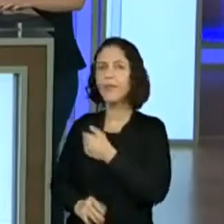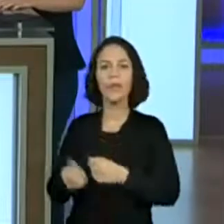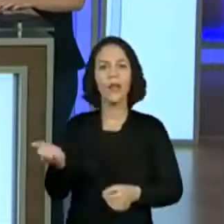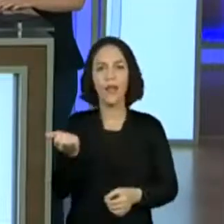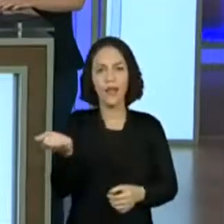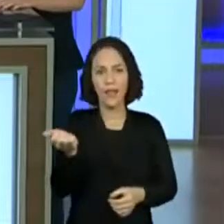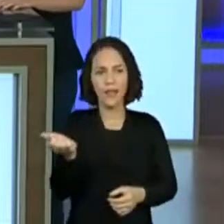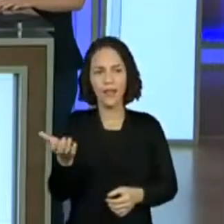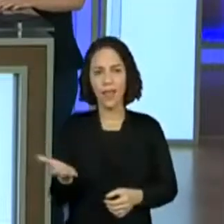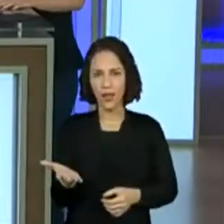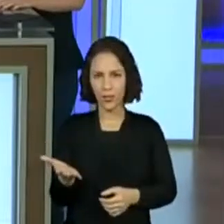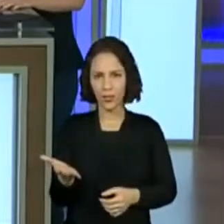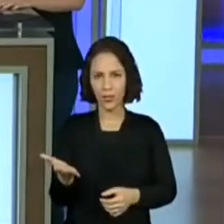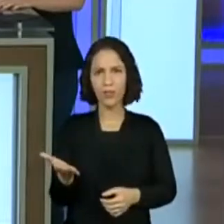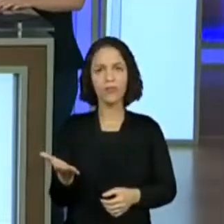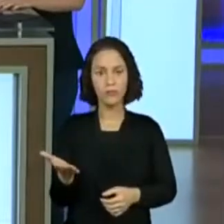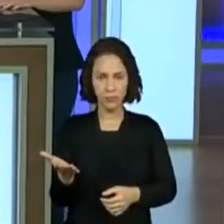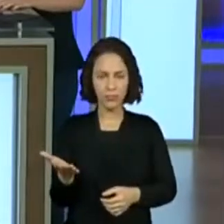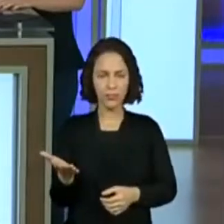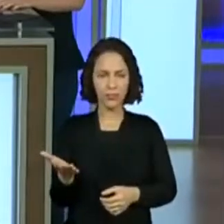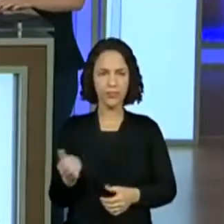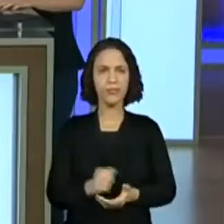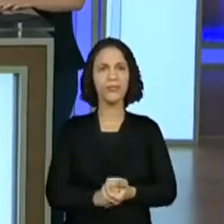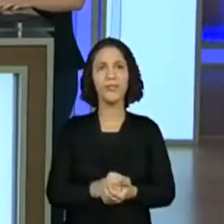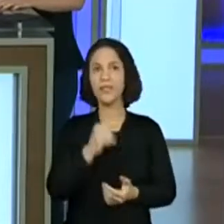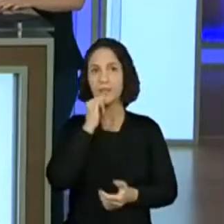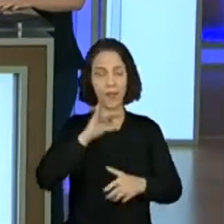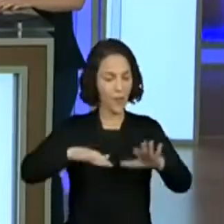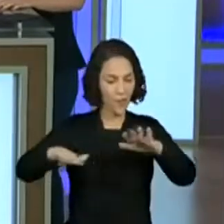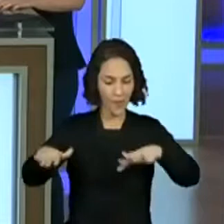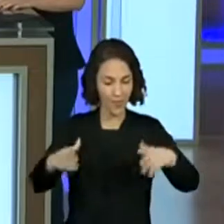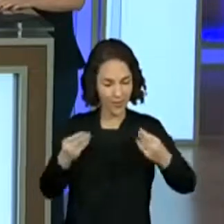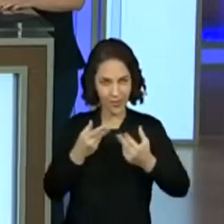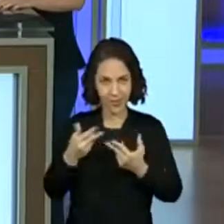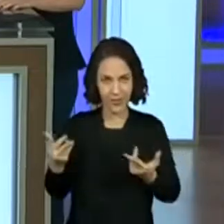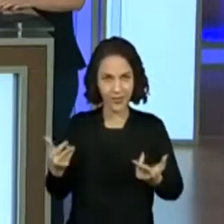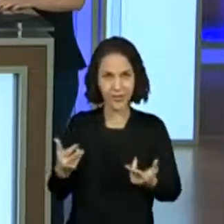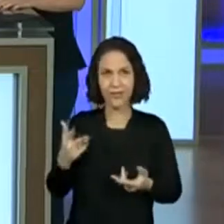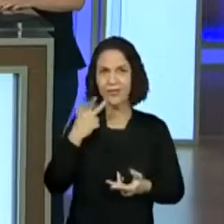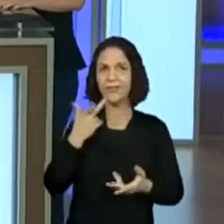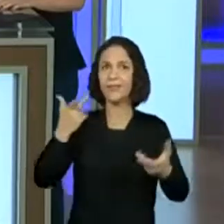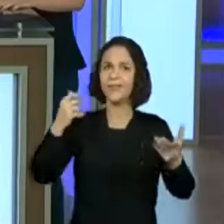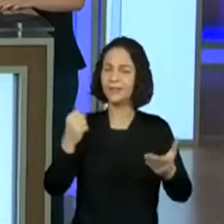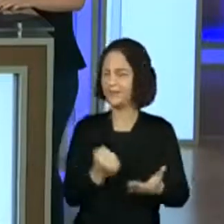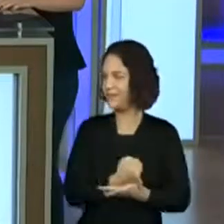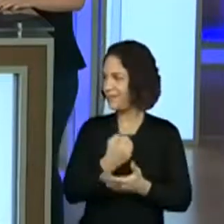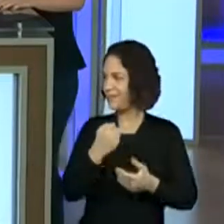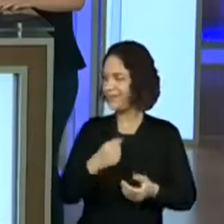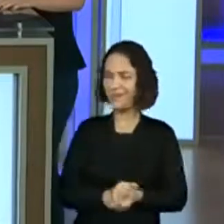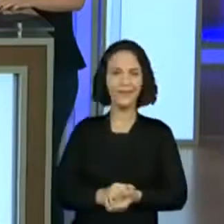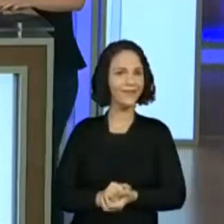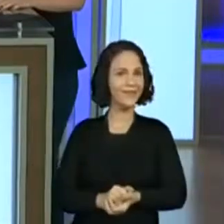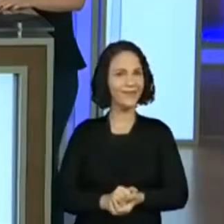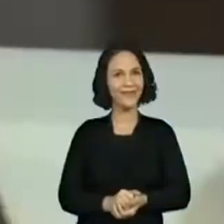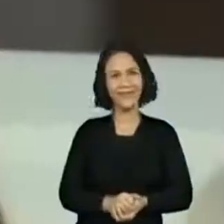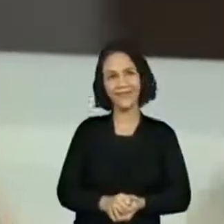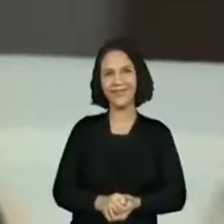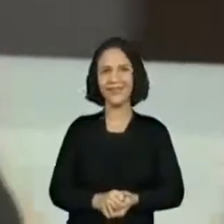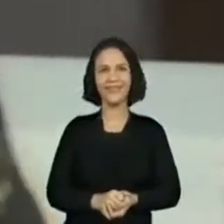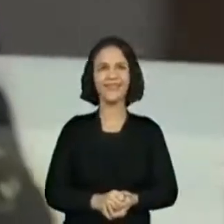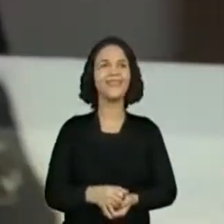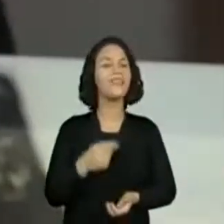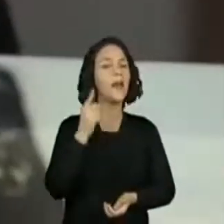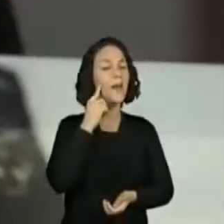dado, né? Olhando para o dado, a gente põe tanta tralha aqui que acho que o oráculo vai falar, poxa vida, viu, como é difícil. Vamos